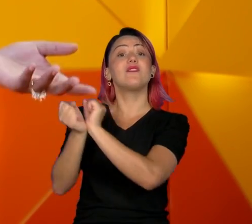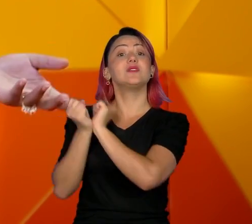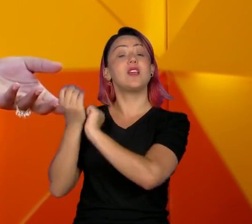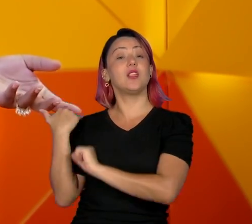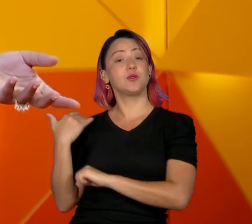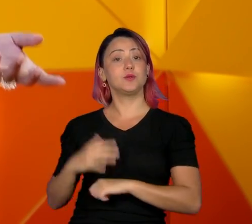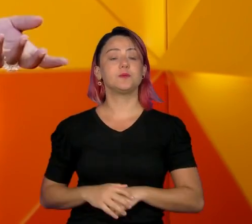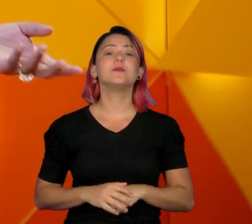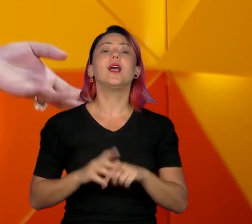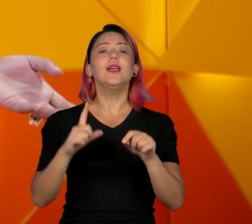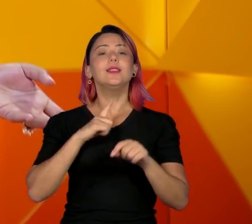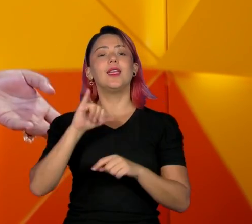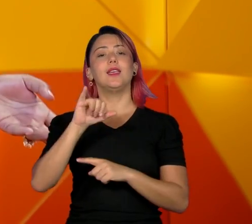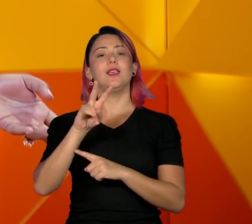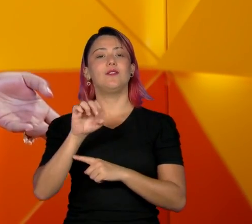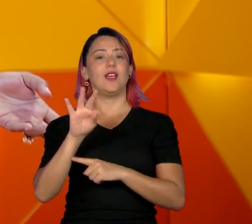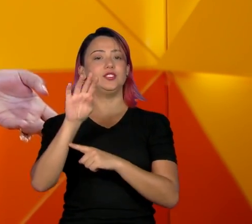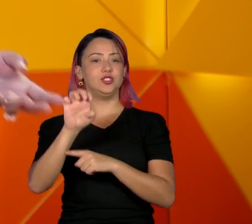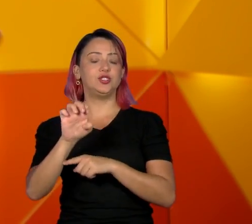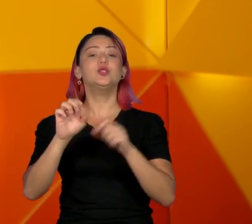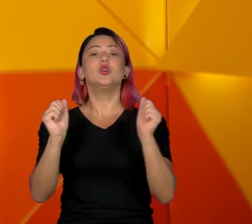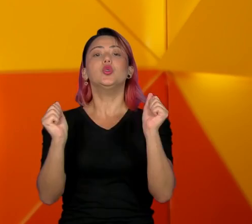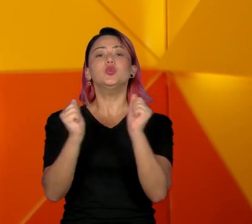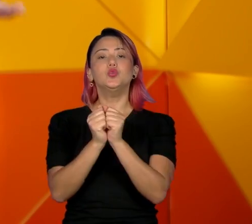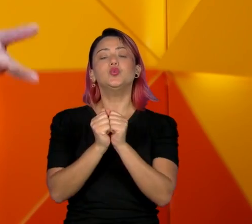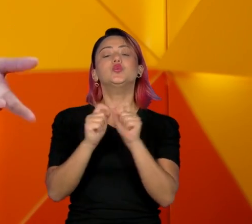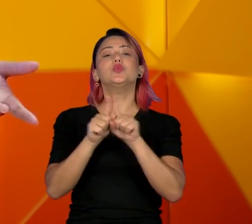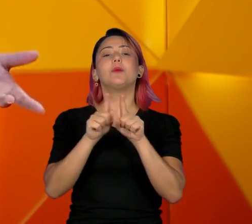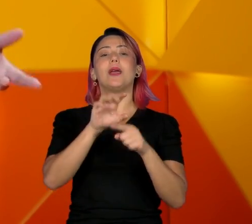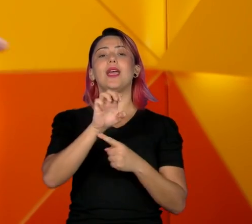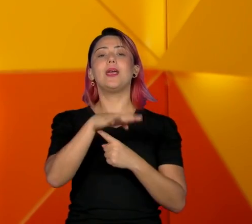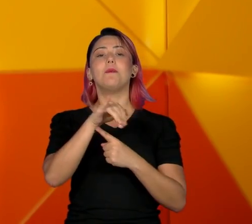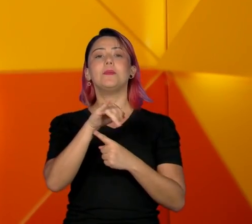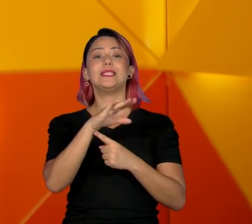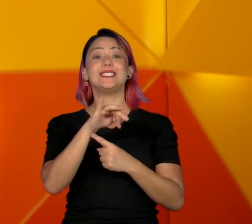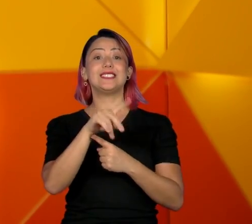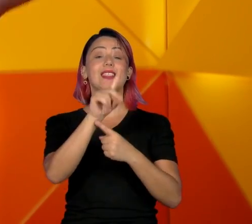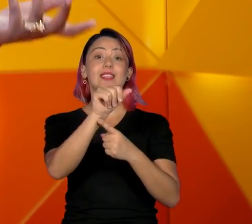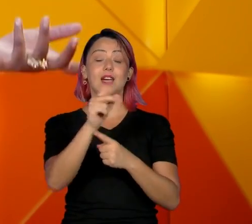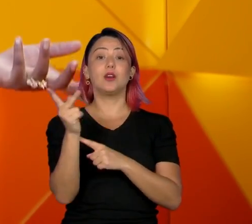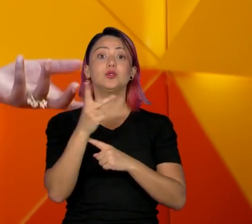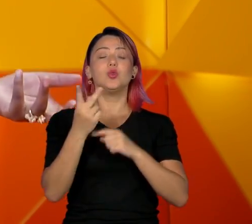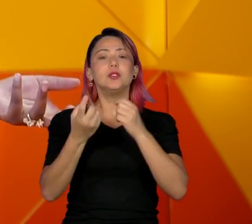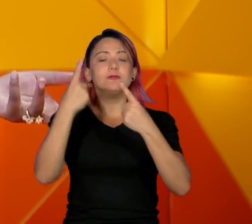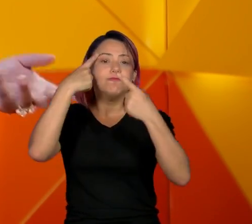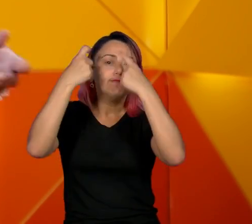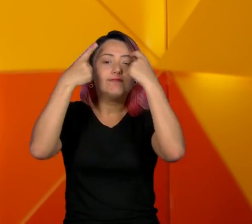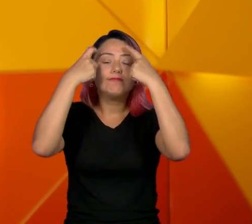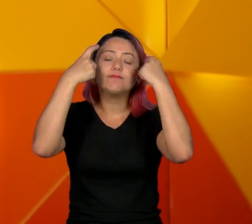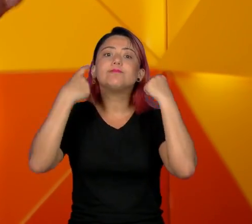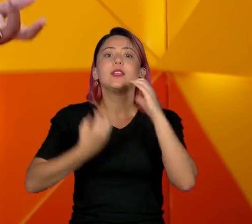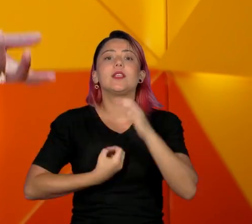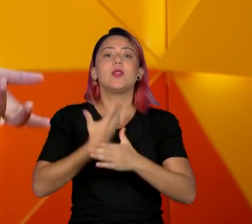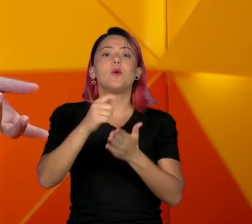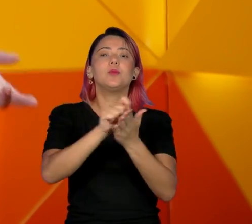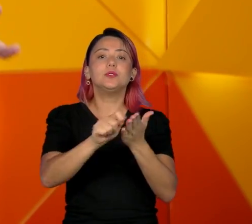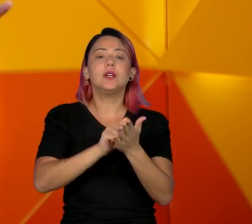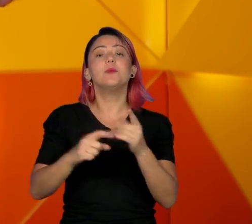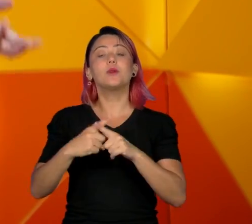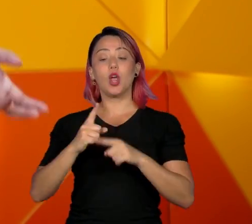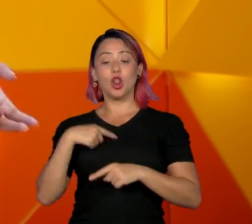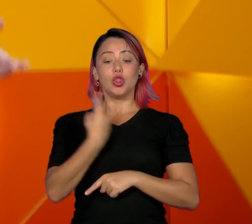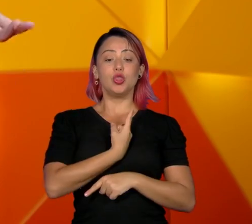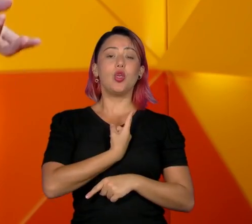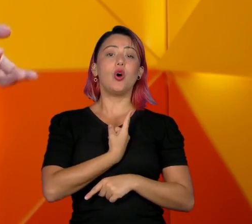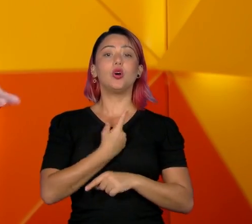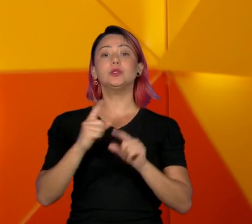trevo, figurinha e suor na camisa. Eu sou o sonho dos pais, que eram os sonhos dos avós, que eram os sonhos